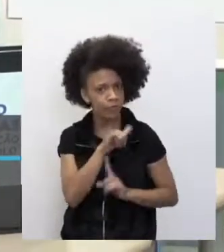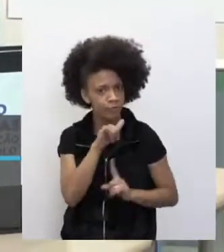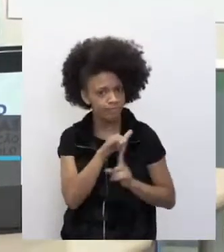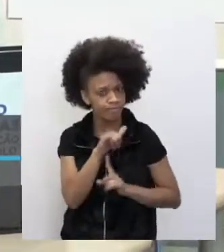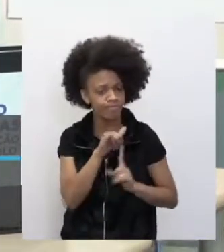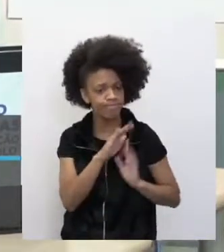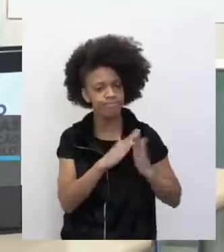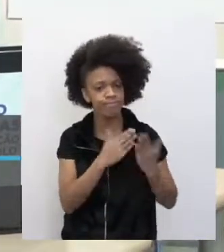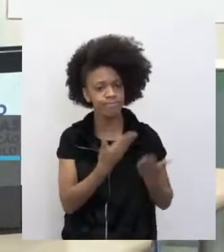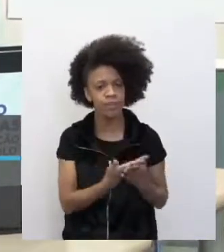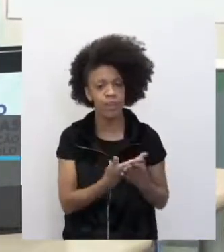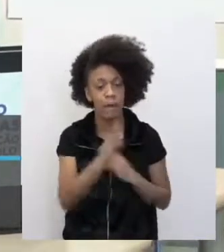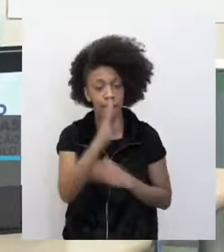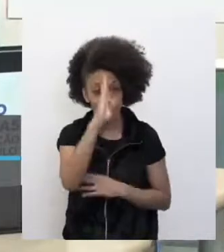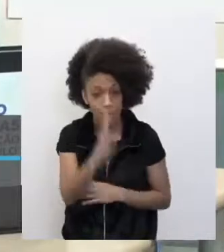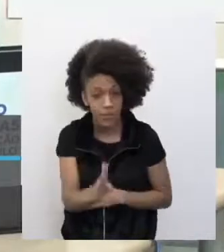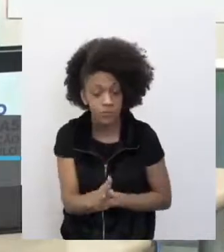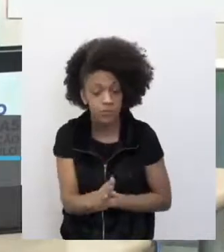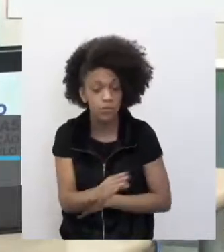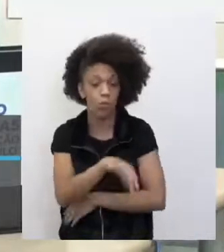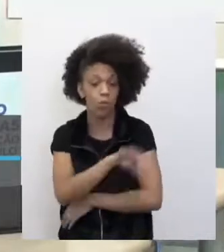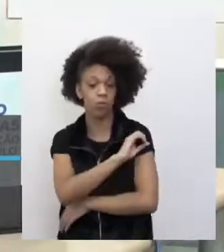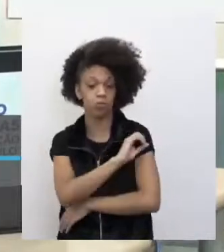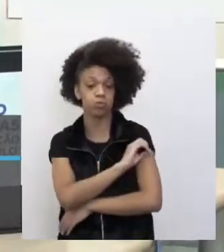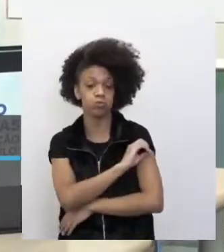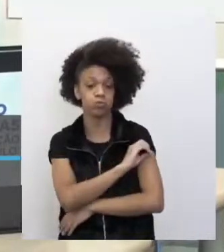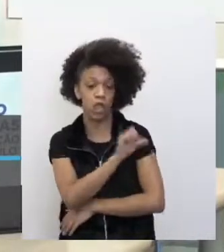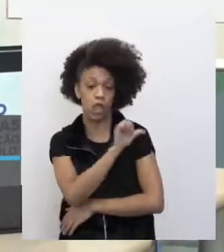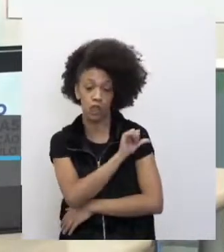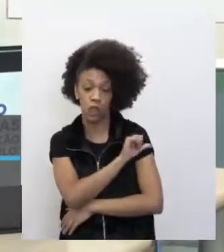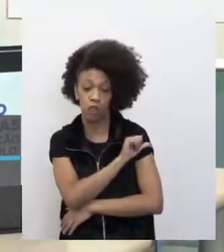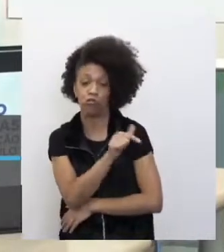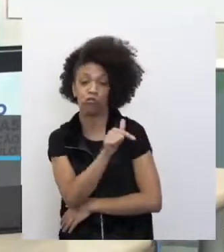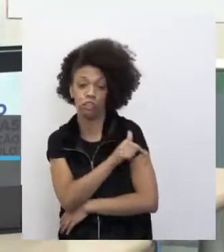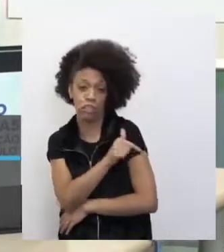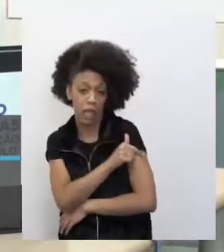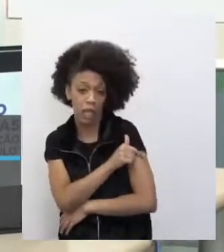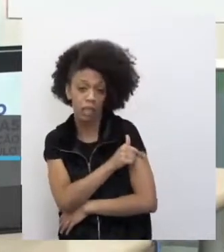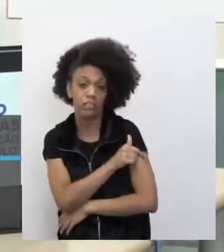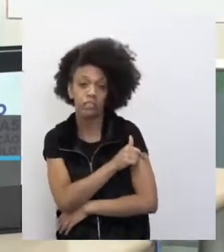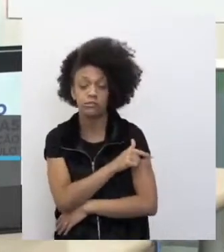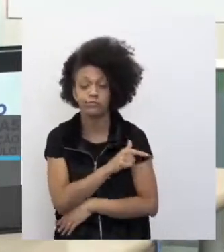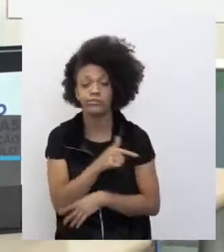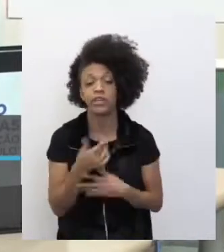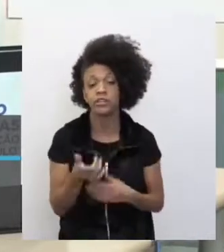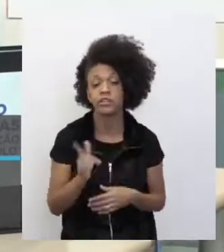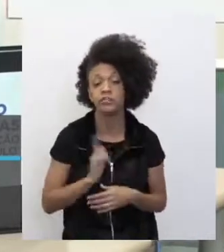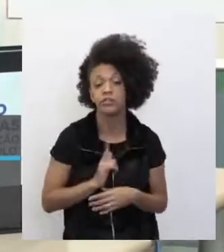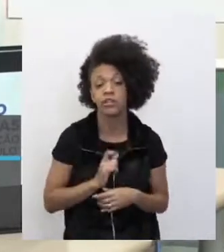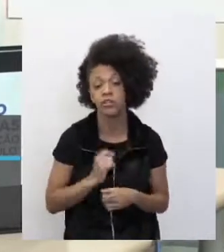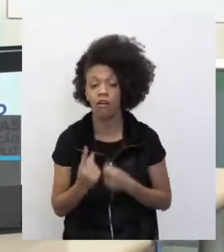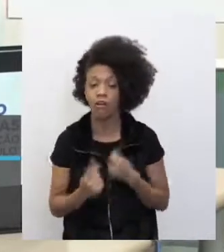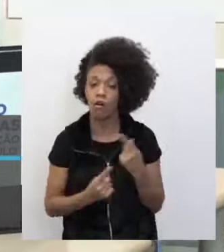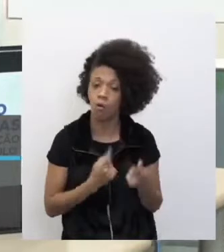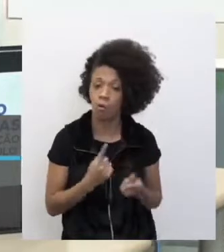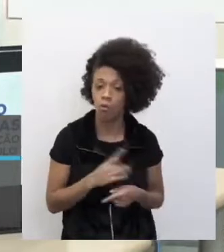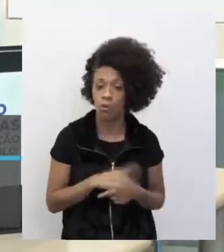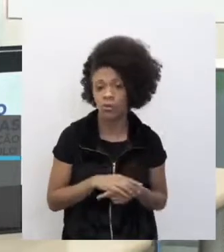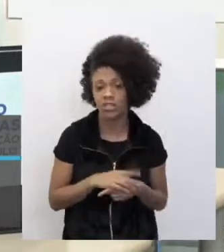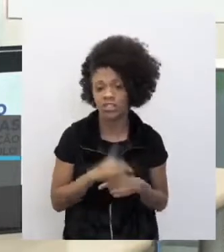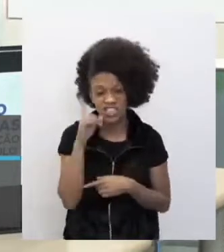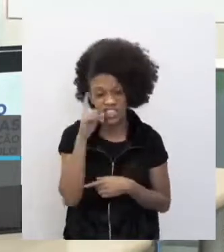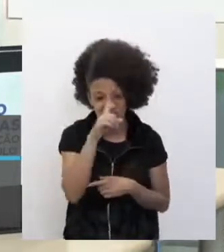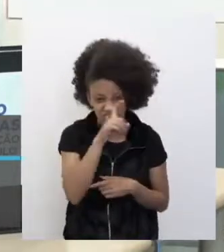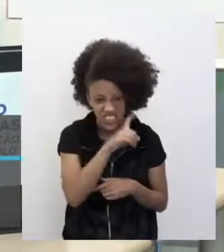bullying. Principalmente no Fundamental 2, quando eu estava aí, 9º ano, 7º ano, e eu tive umas condições difíceis, eu